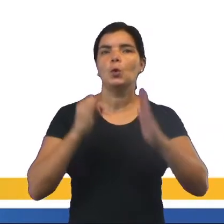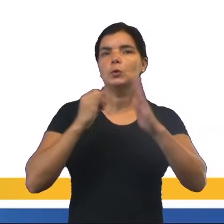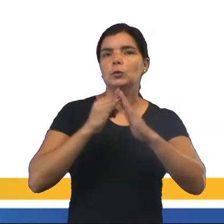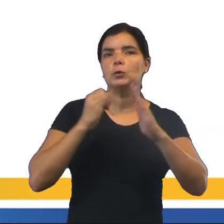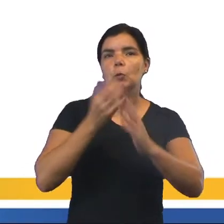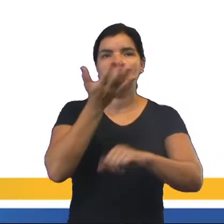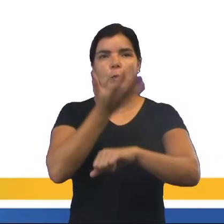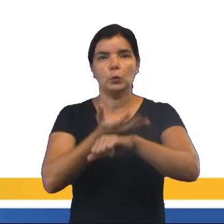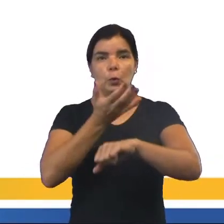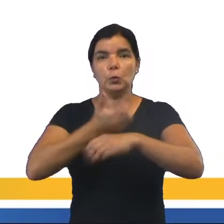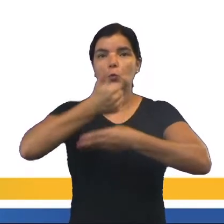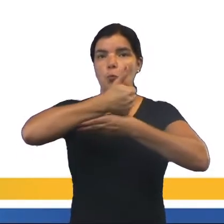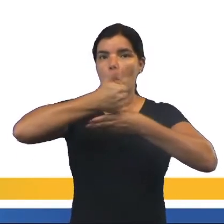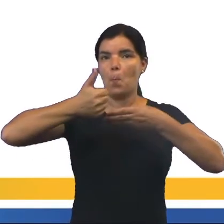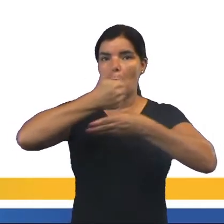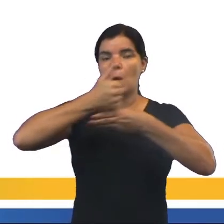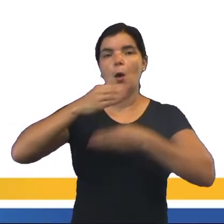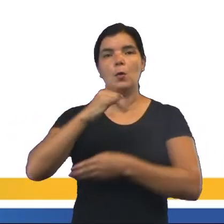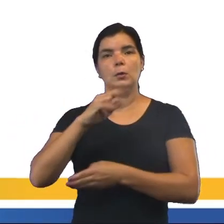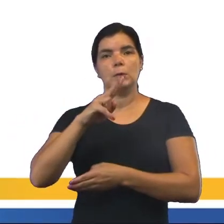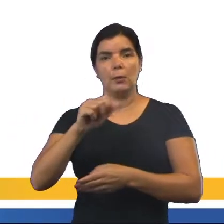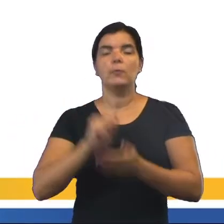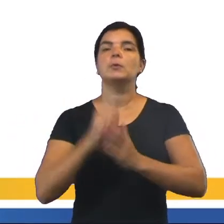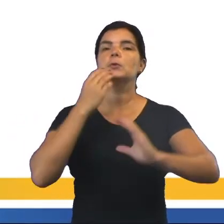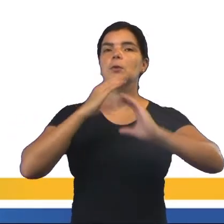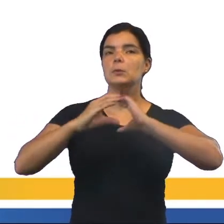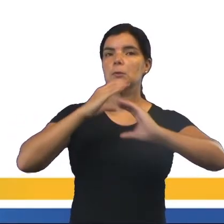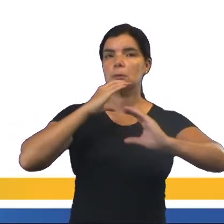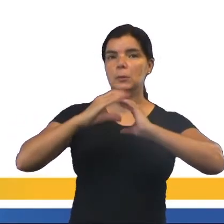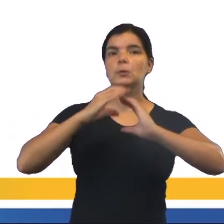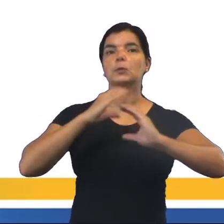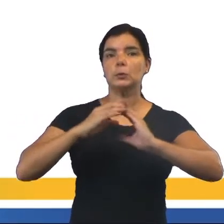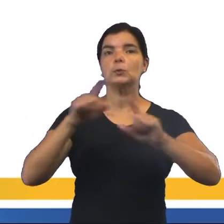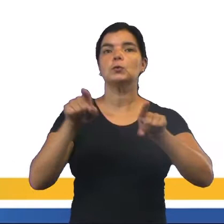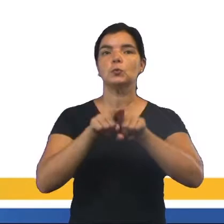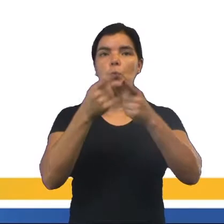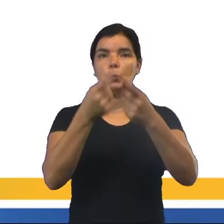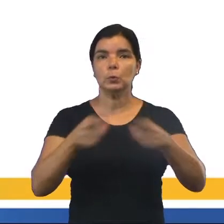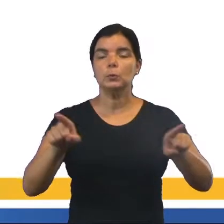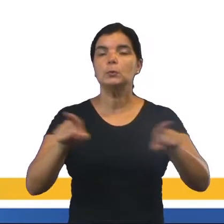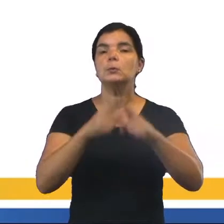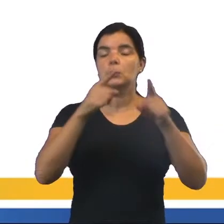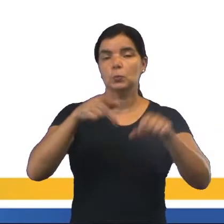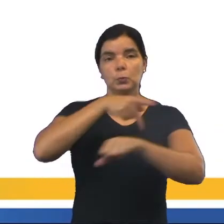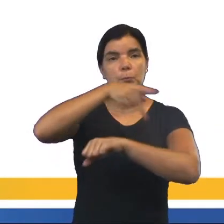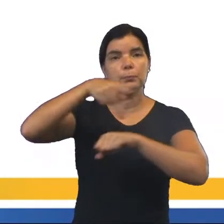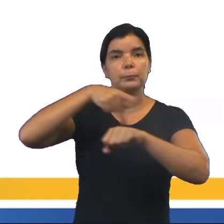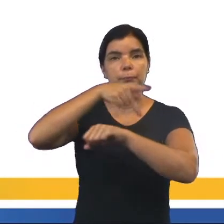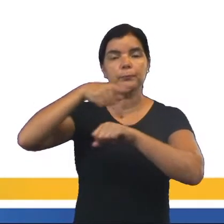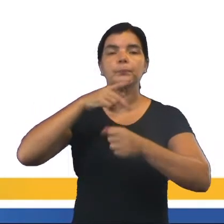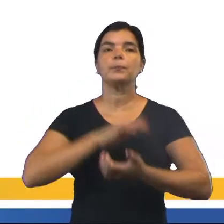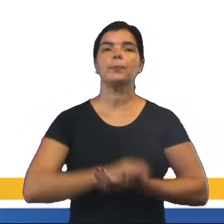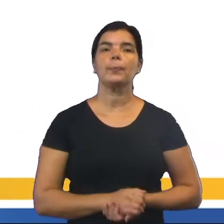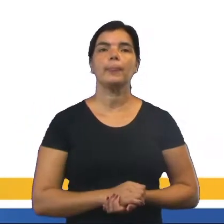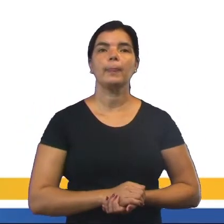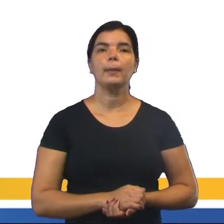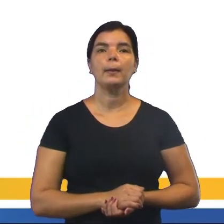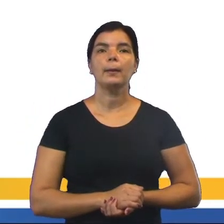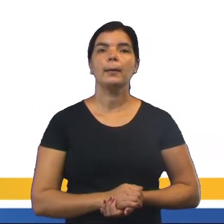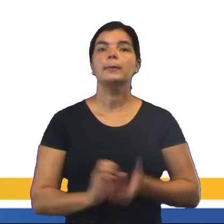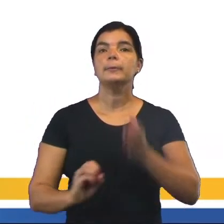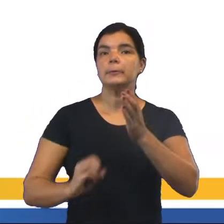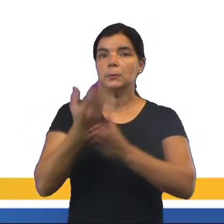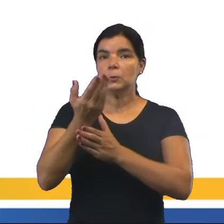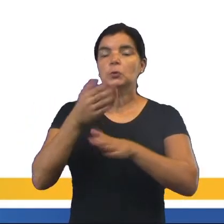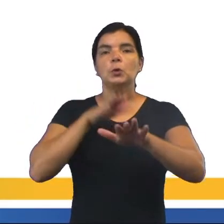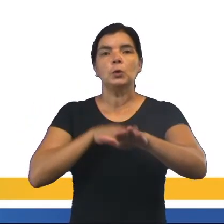da disciplina de moral e civismo, as aulas de canto coral, que tinha como repertório musical canções nacionalistas,